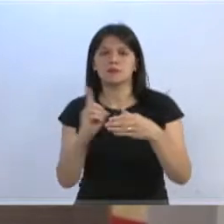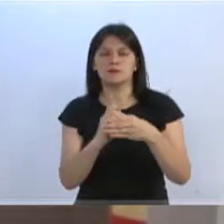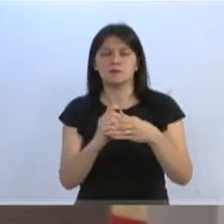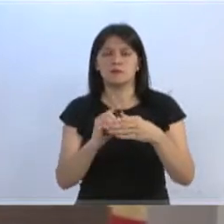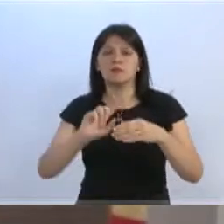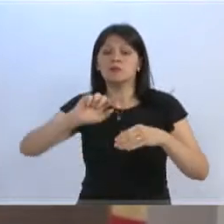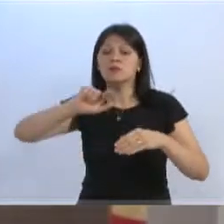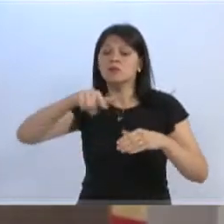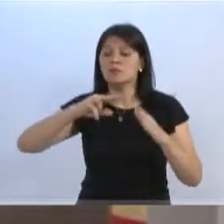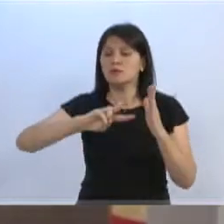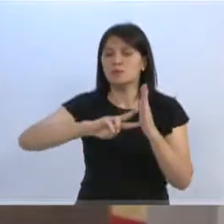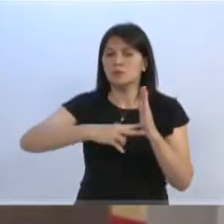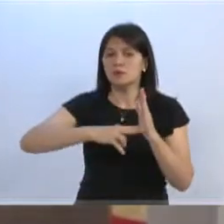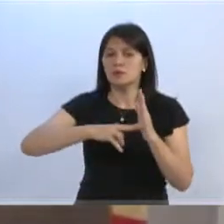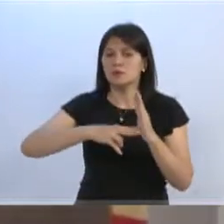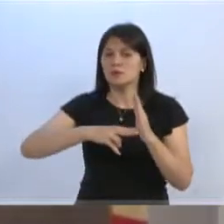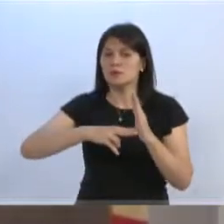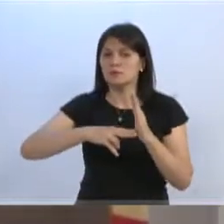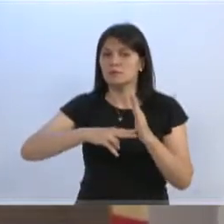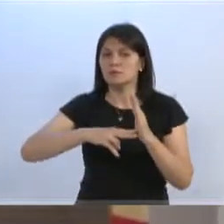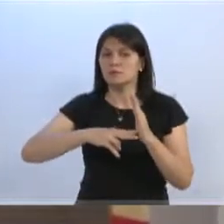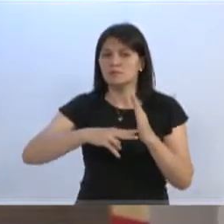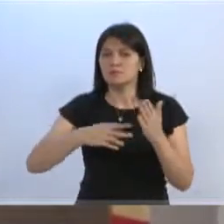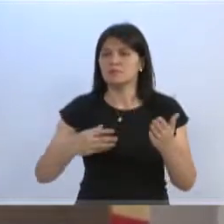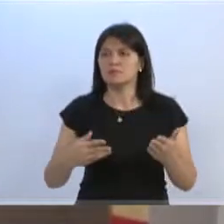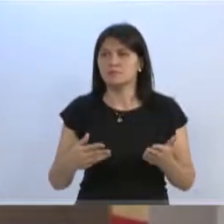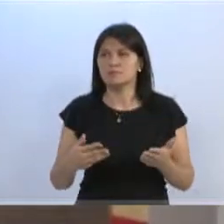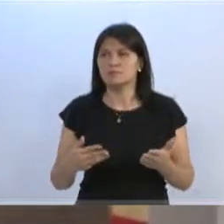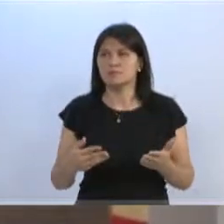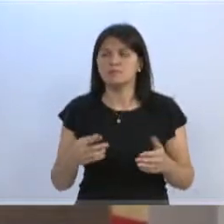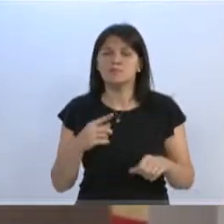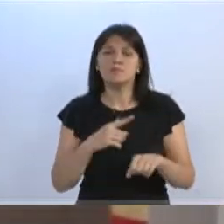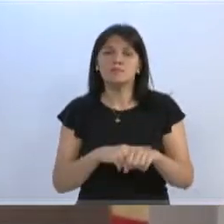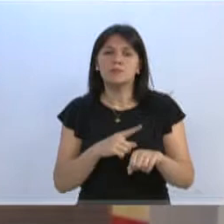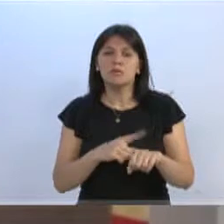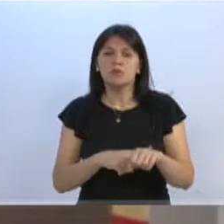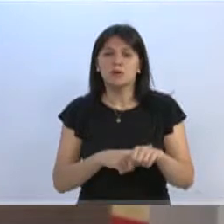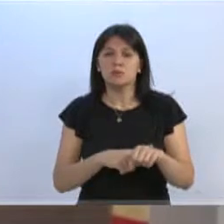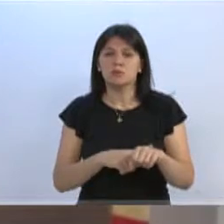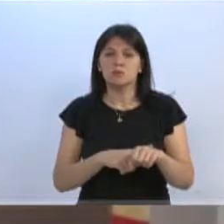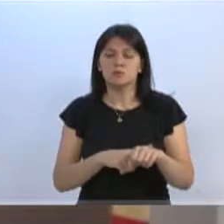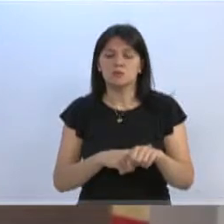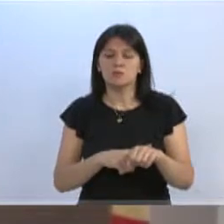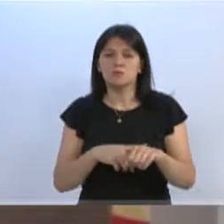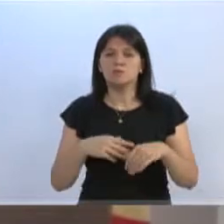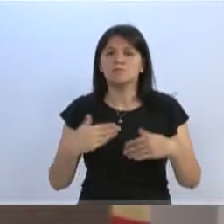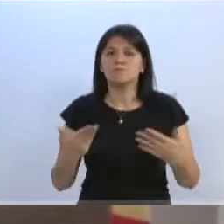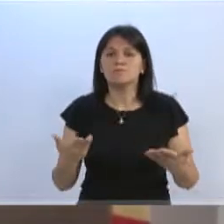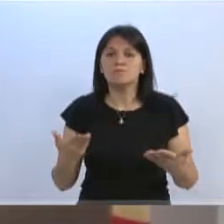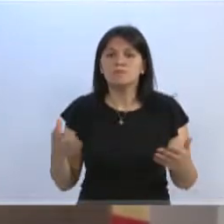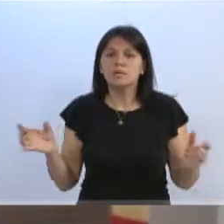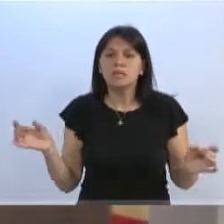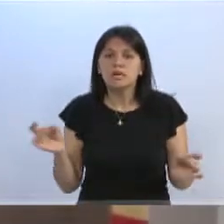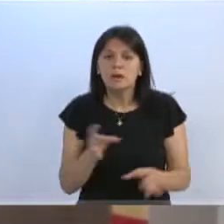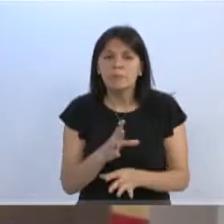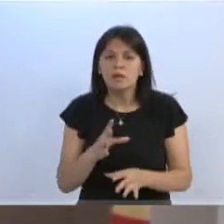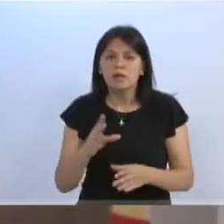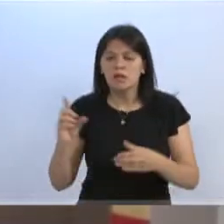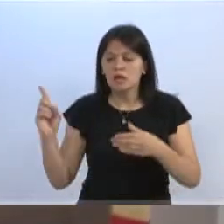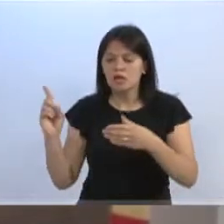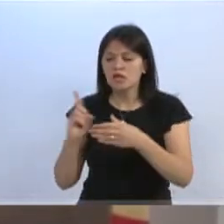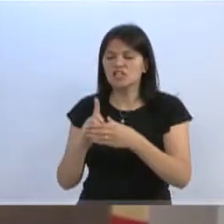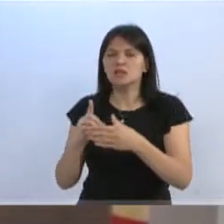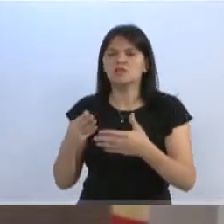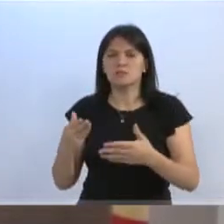impor ao PROCON um tempo máximo para encerrar o processo administrativo.